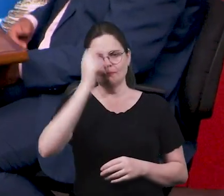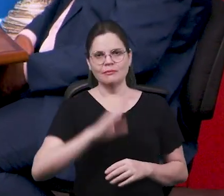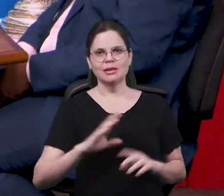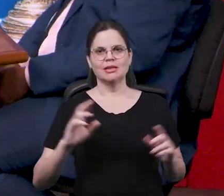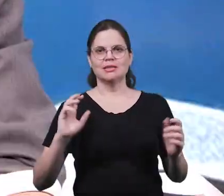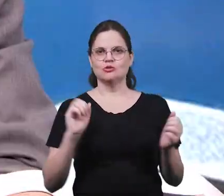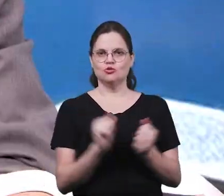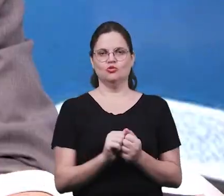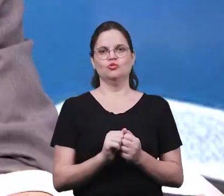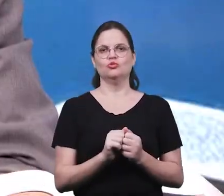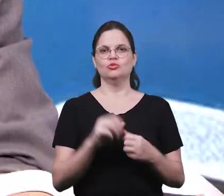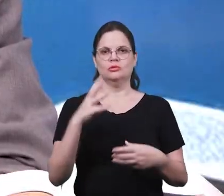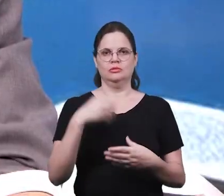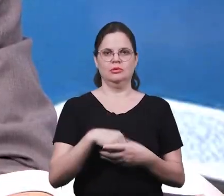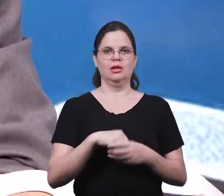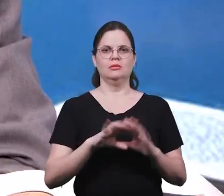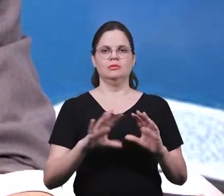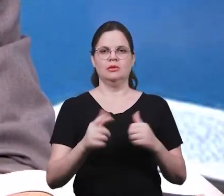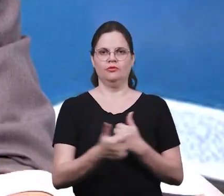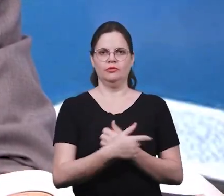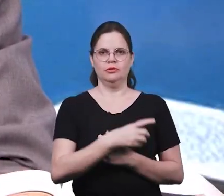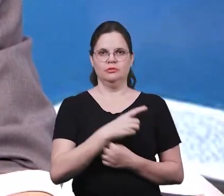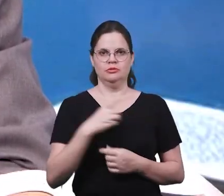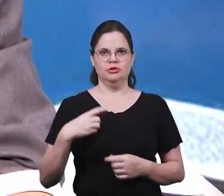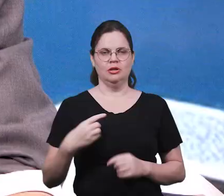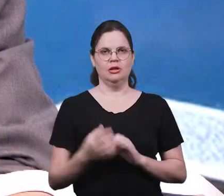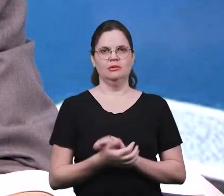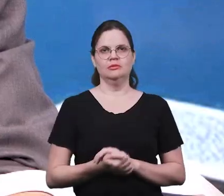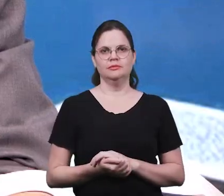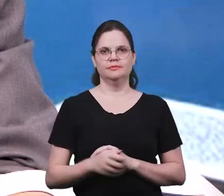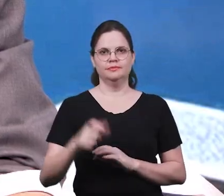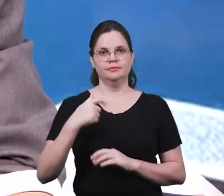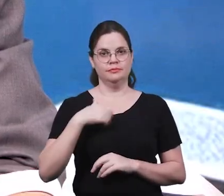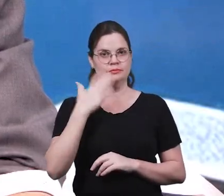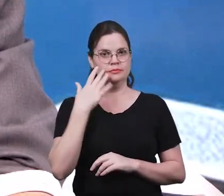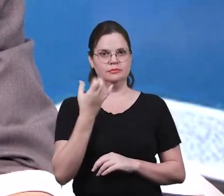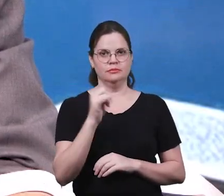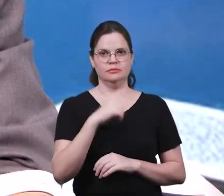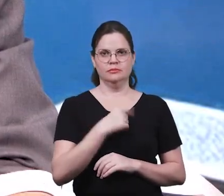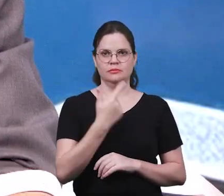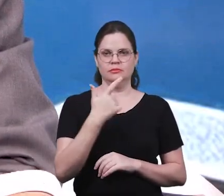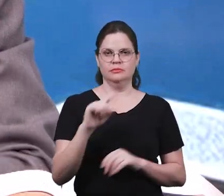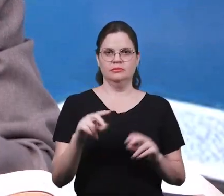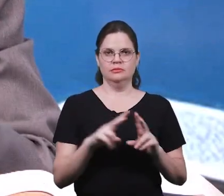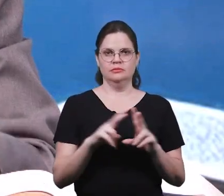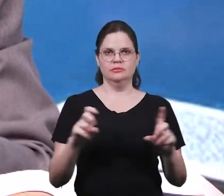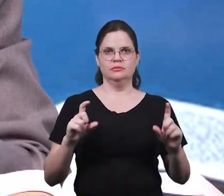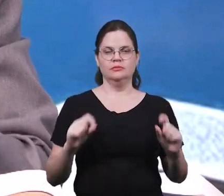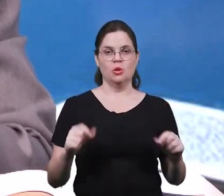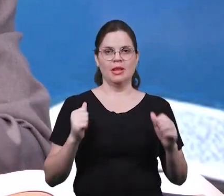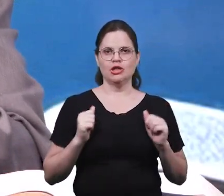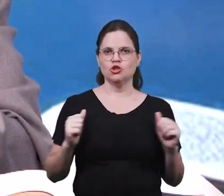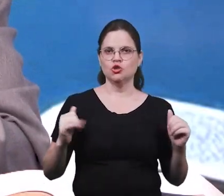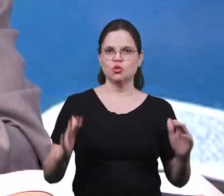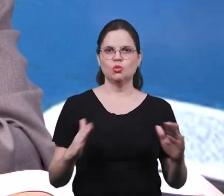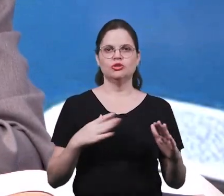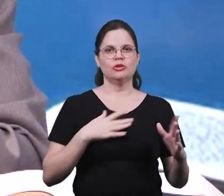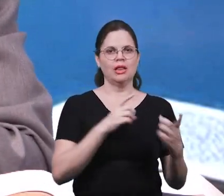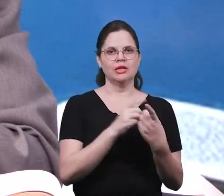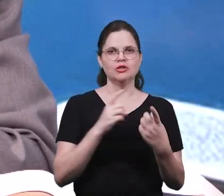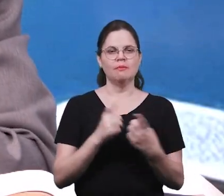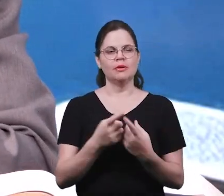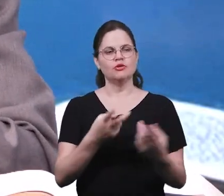fundamental para a igreja. Eu não sei se teria algum outro aspecto com relação a essa questão de presteza no atendimento à necessidade do